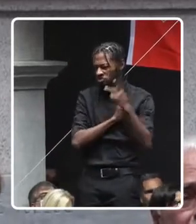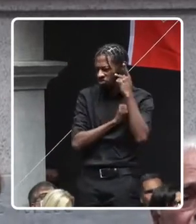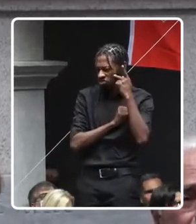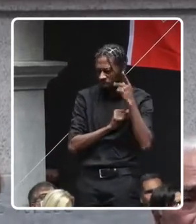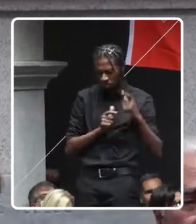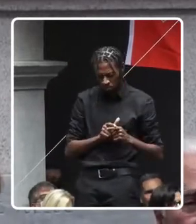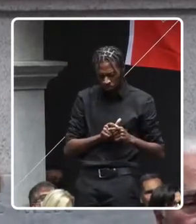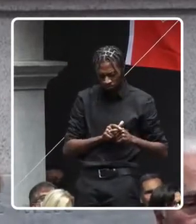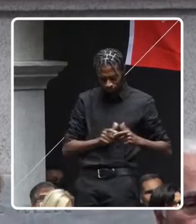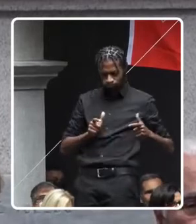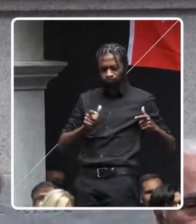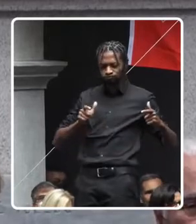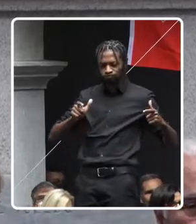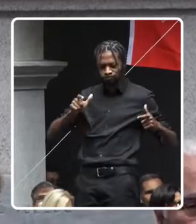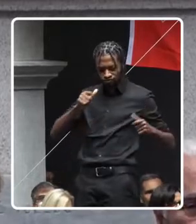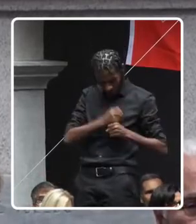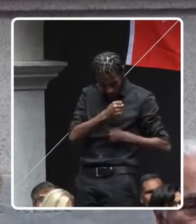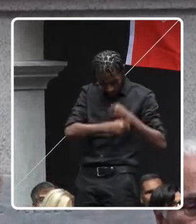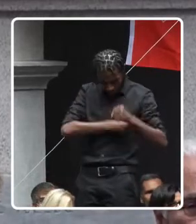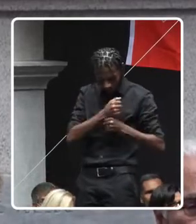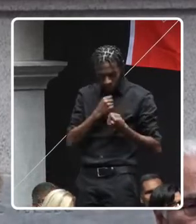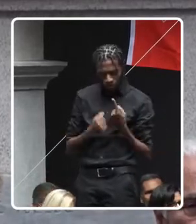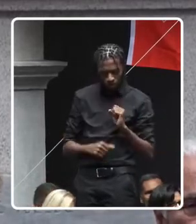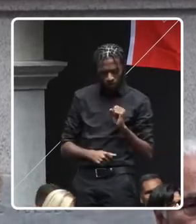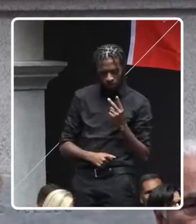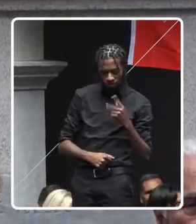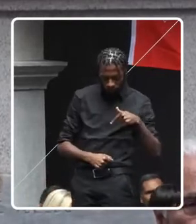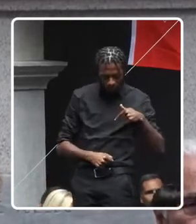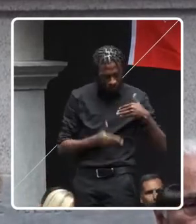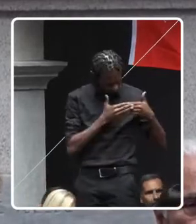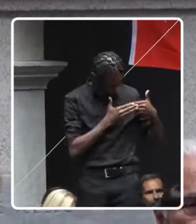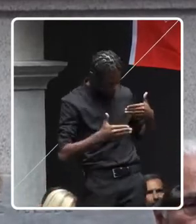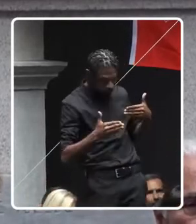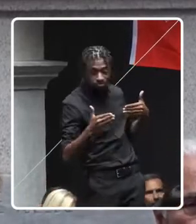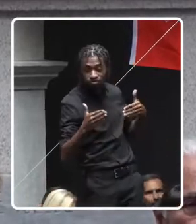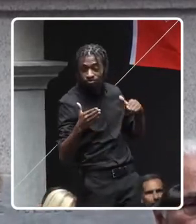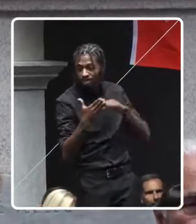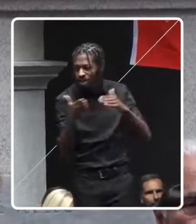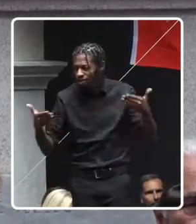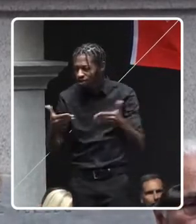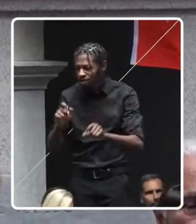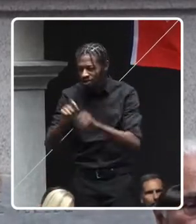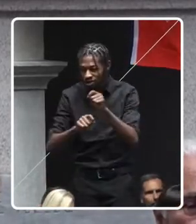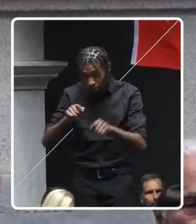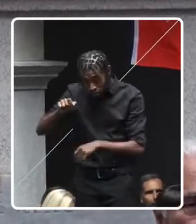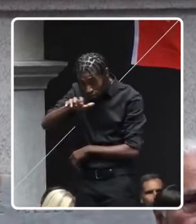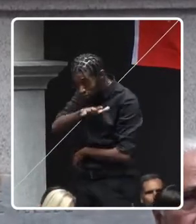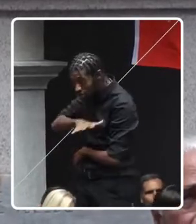Paulo de 1827 para cá. Este é um território sagrado